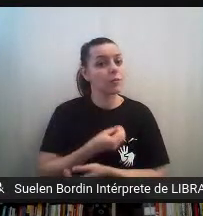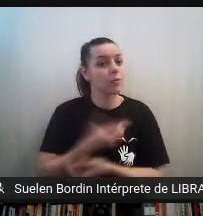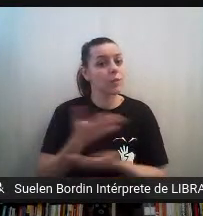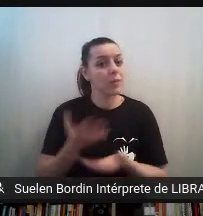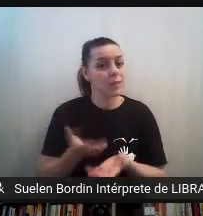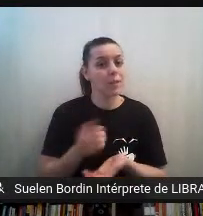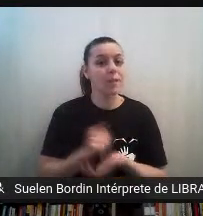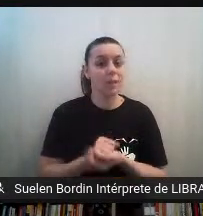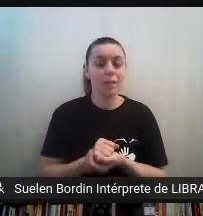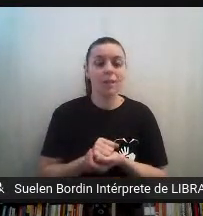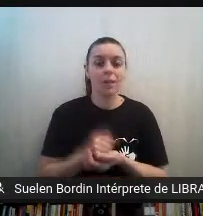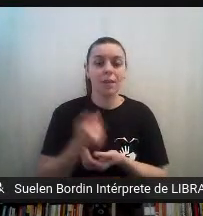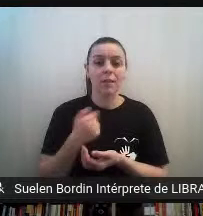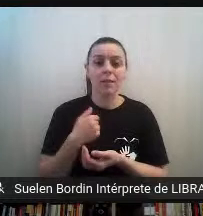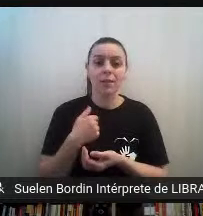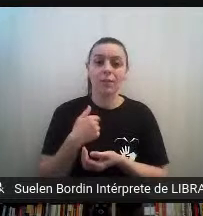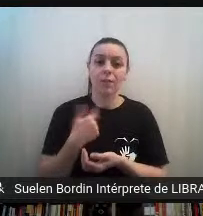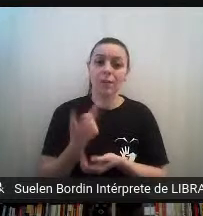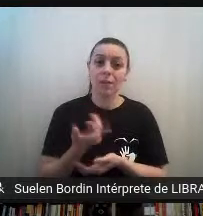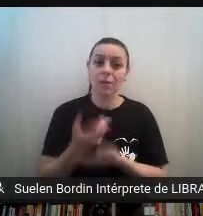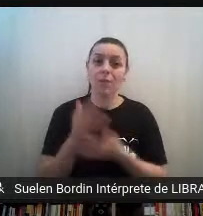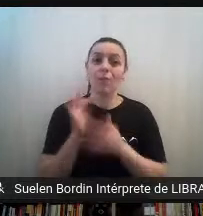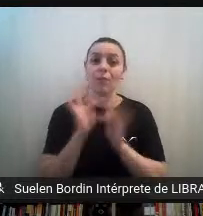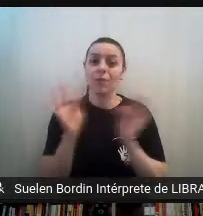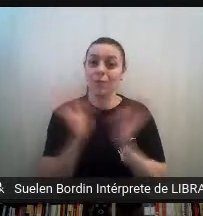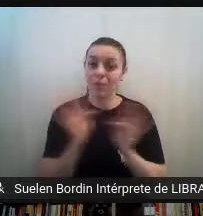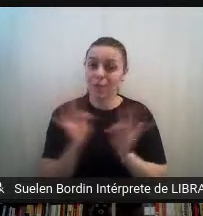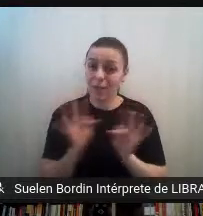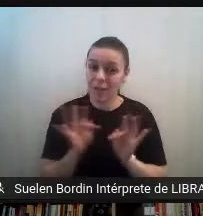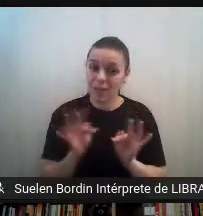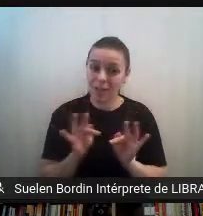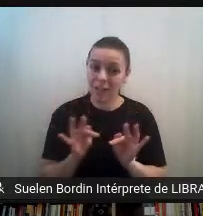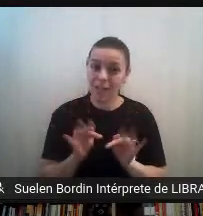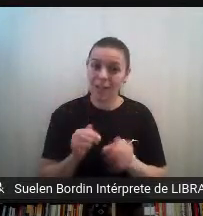fiquei muito feliz de